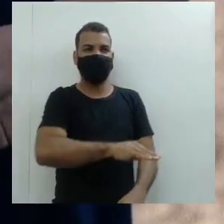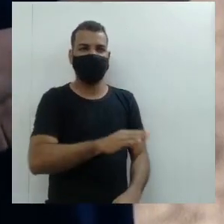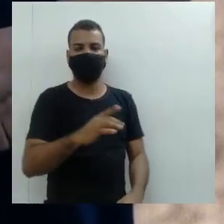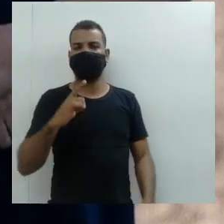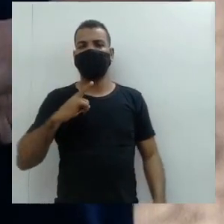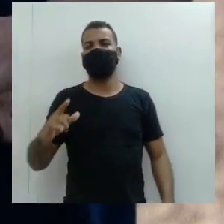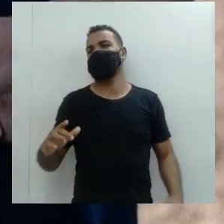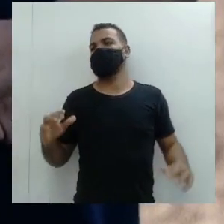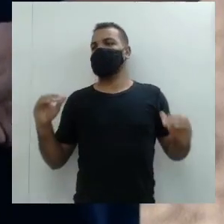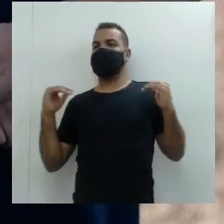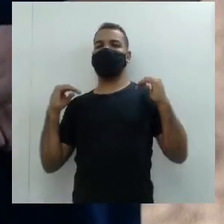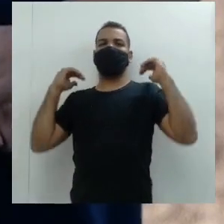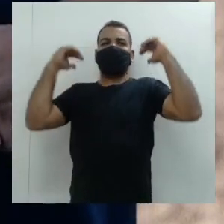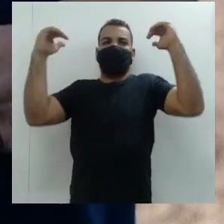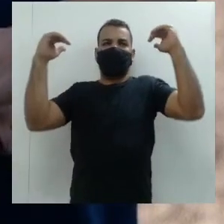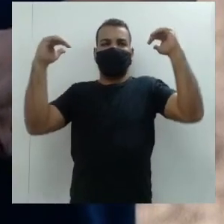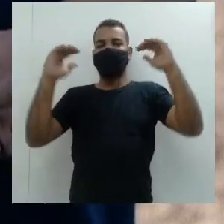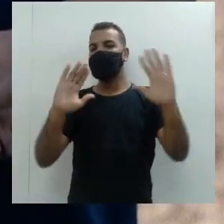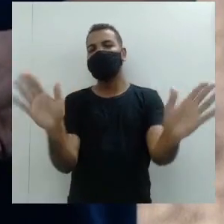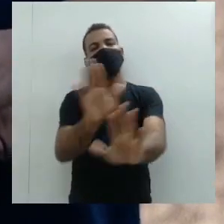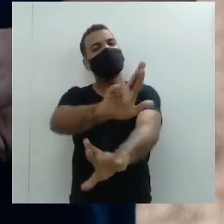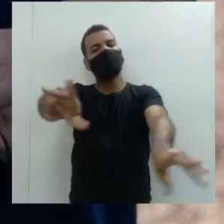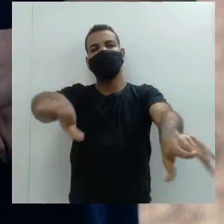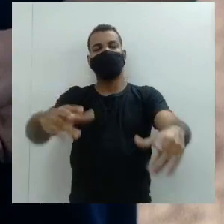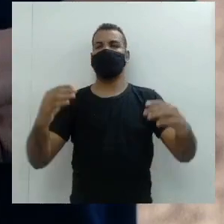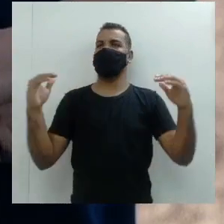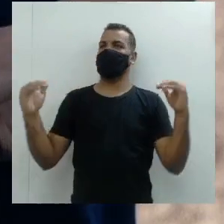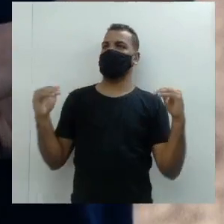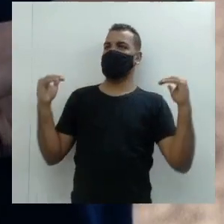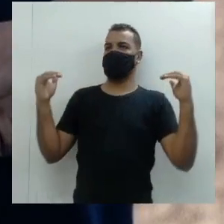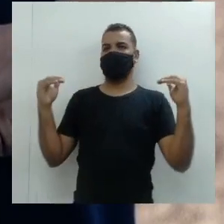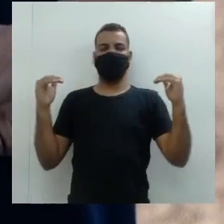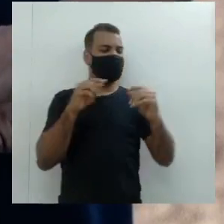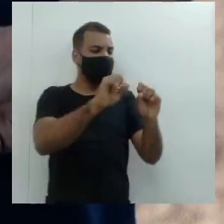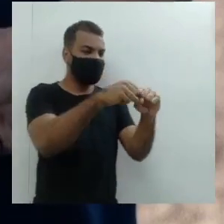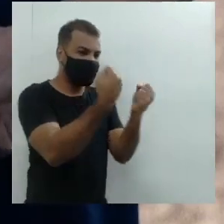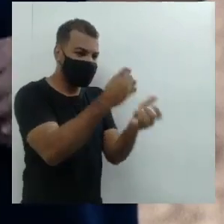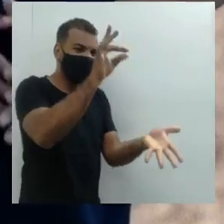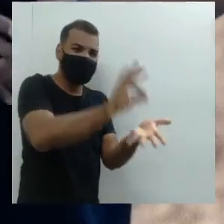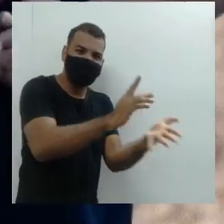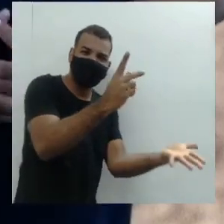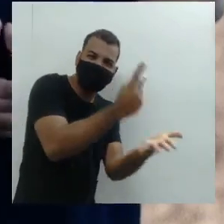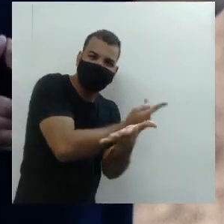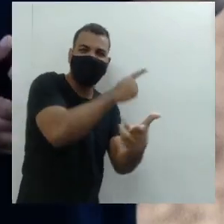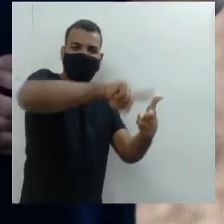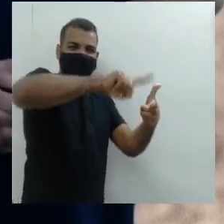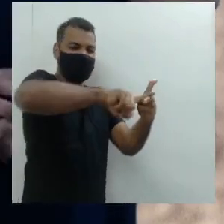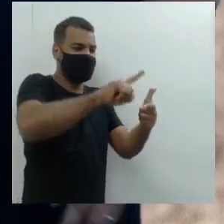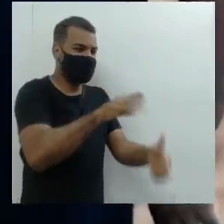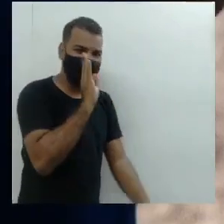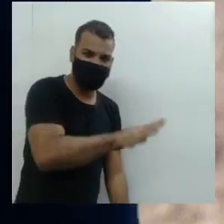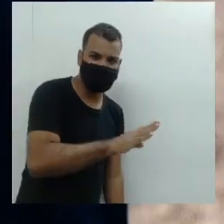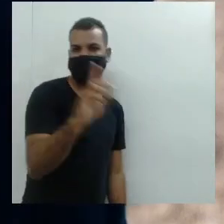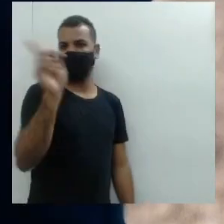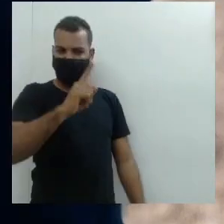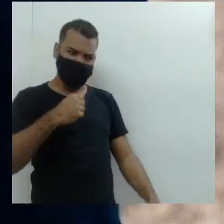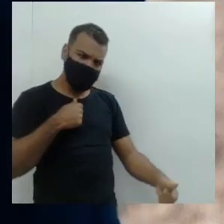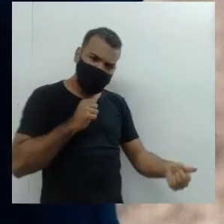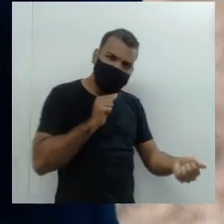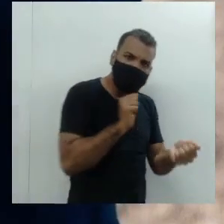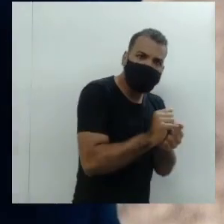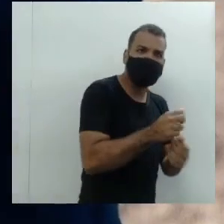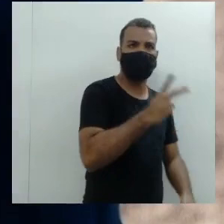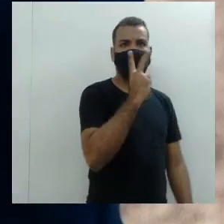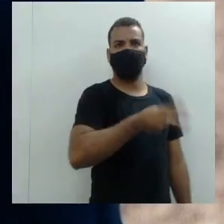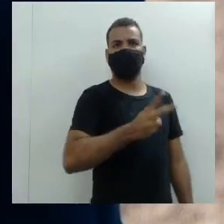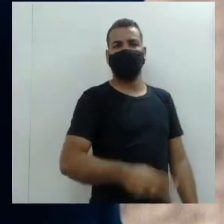marfim. Exatamente. Torre de marfim quer dizer justamente afastado da realidade, sem se preocupar, porque ele até nesse ponto da